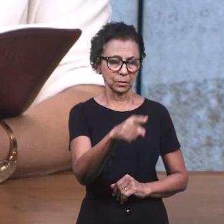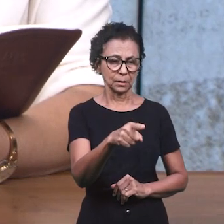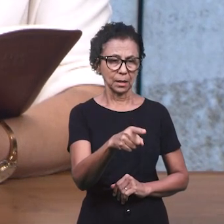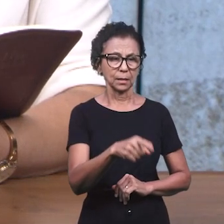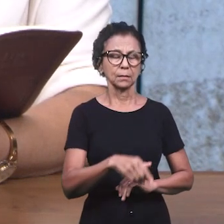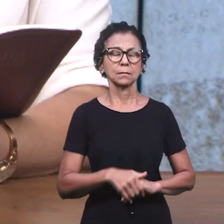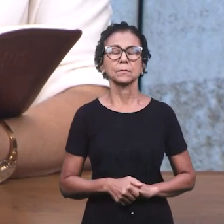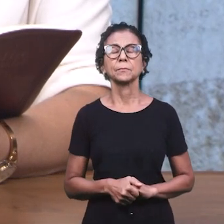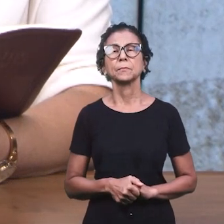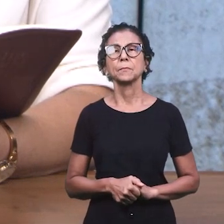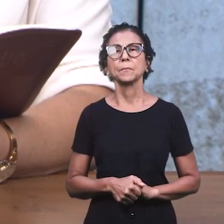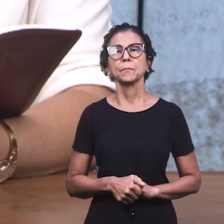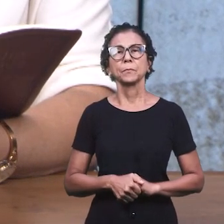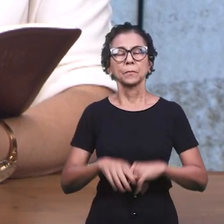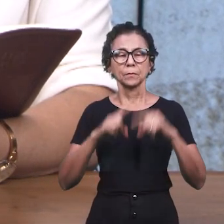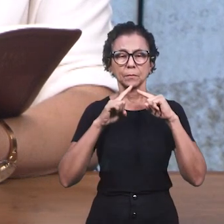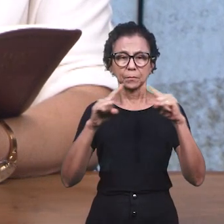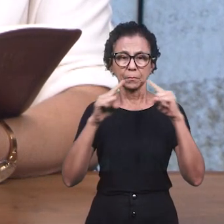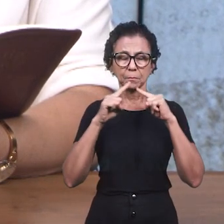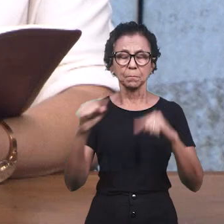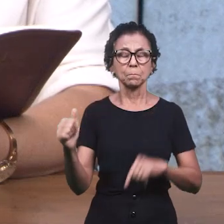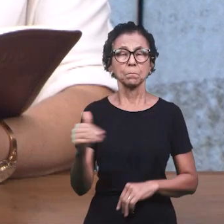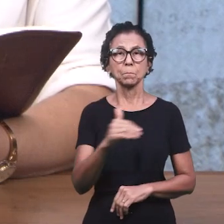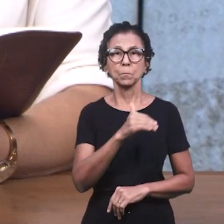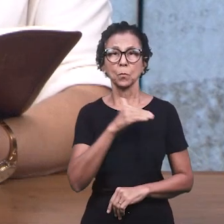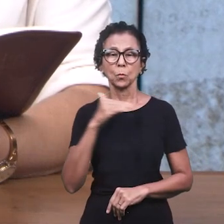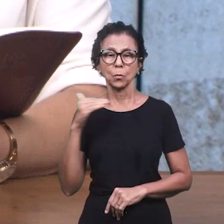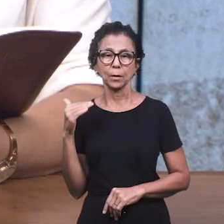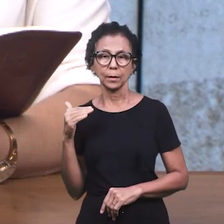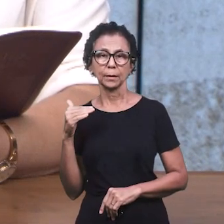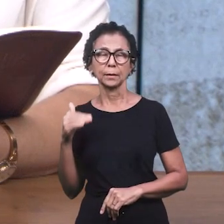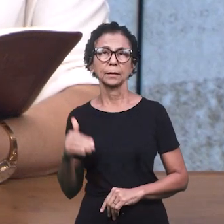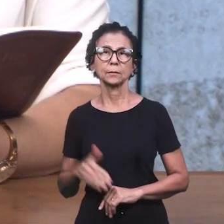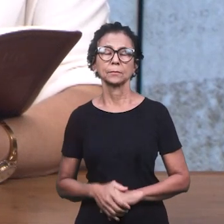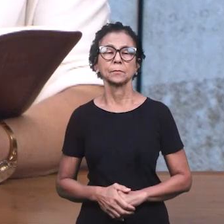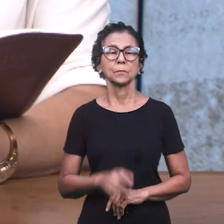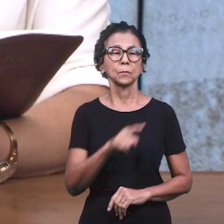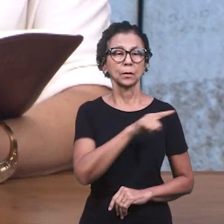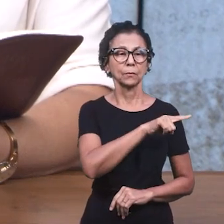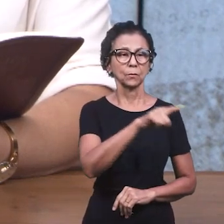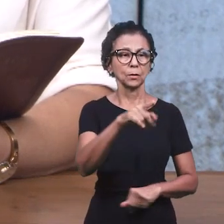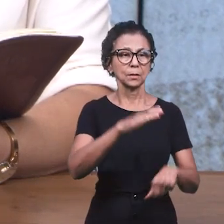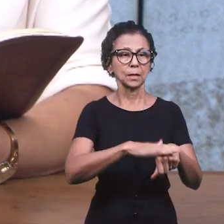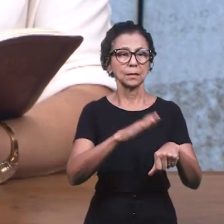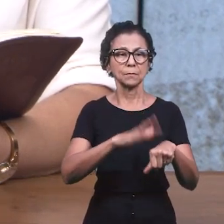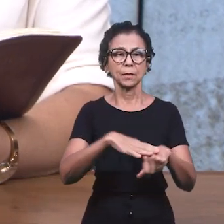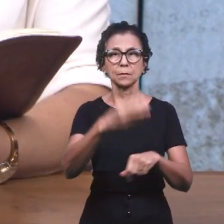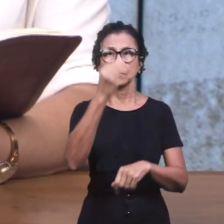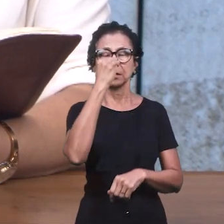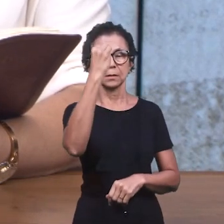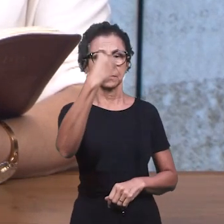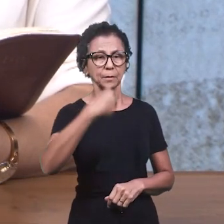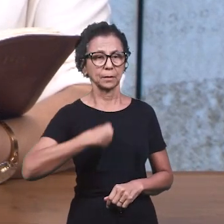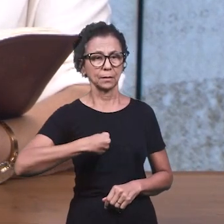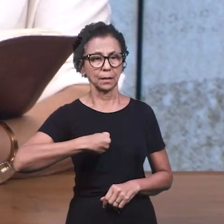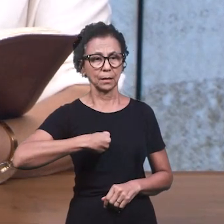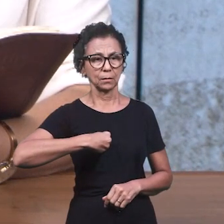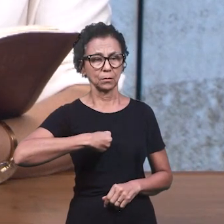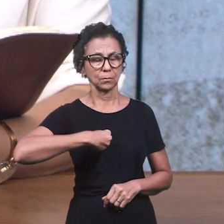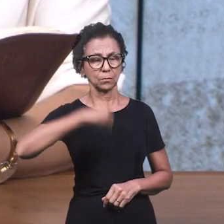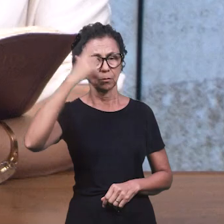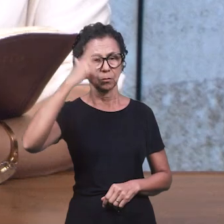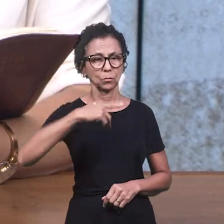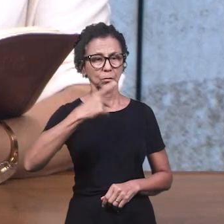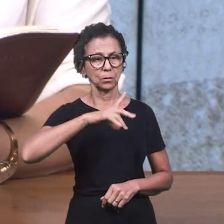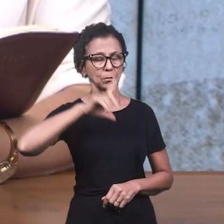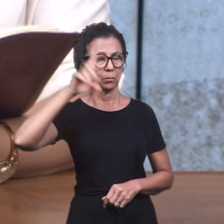nela, e eles saberão da terra que vós desprezastes. Porém, quanto a vós, os